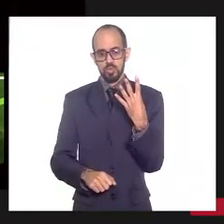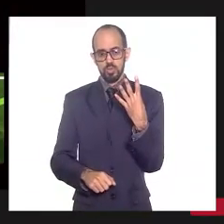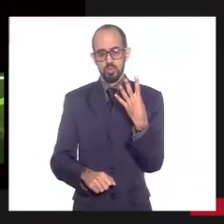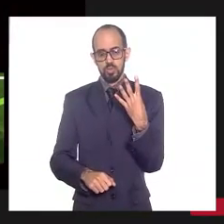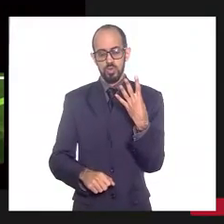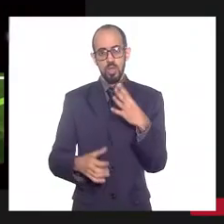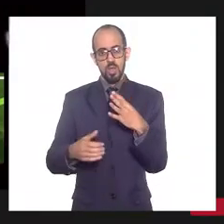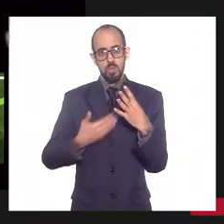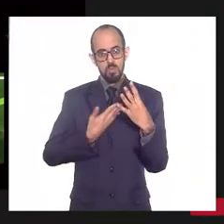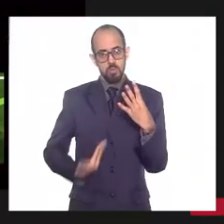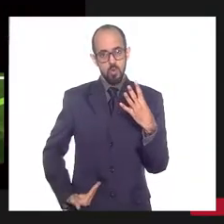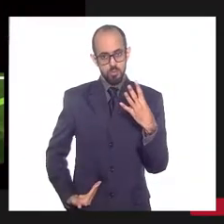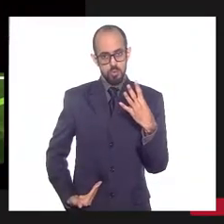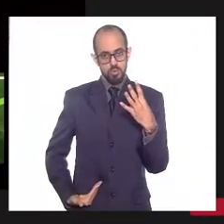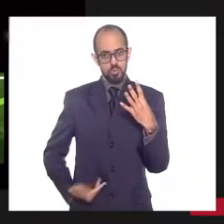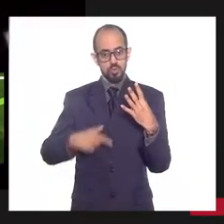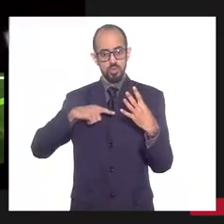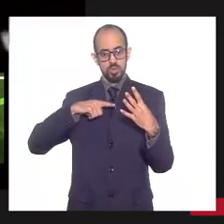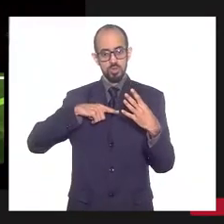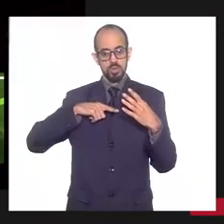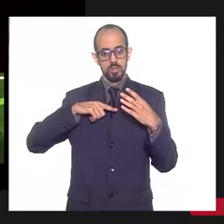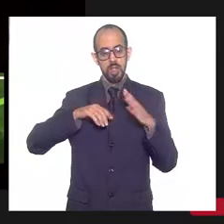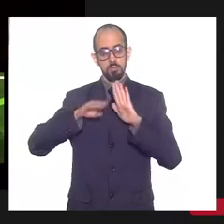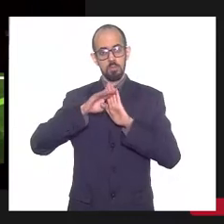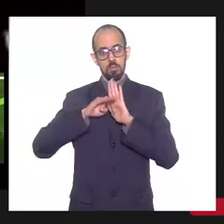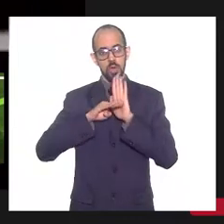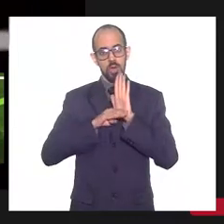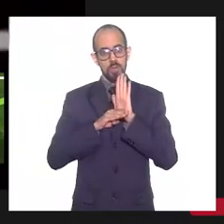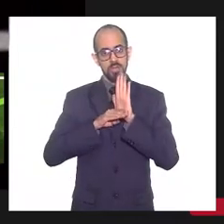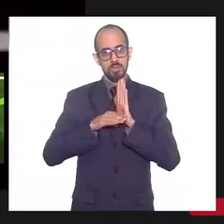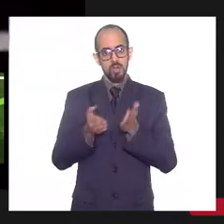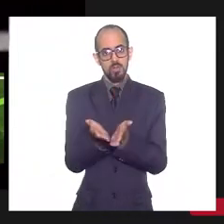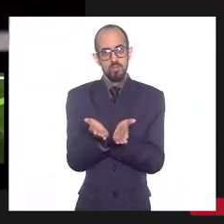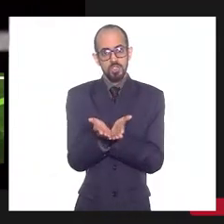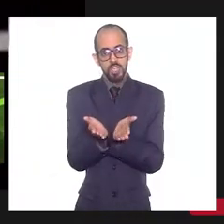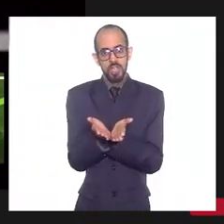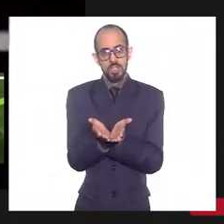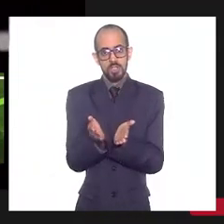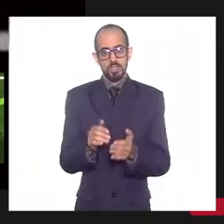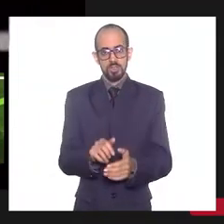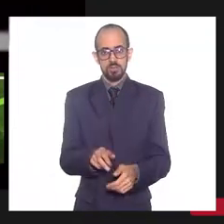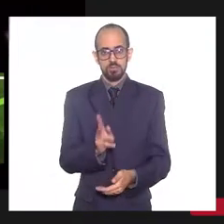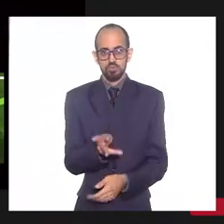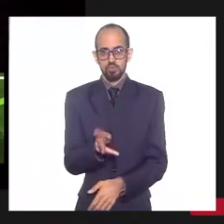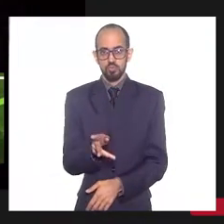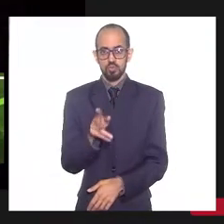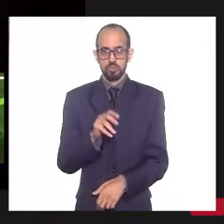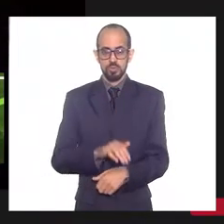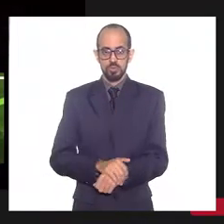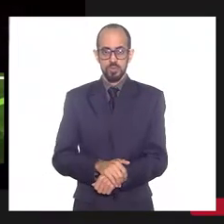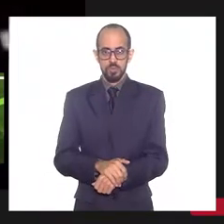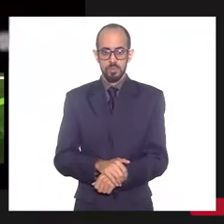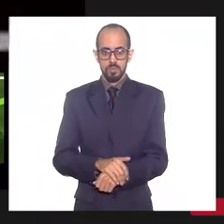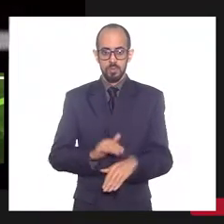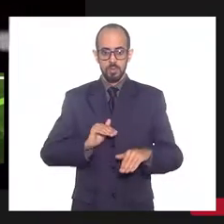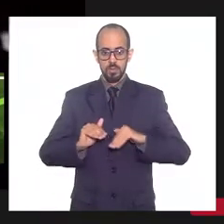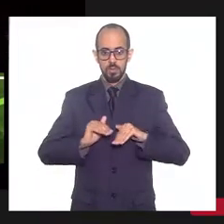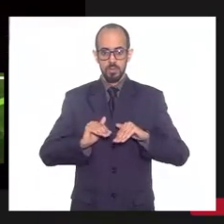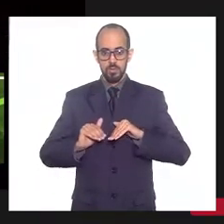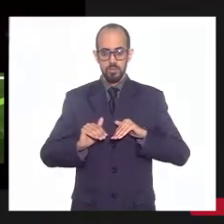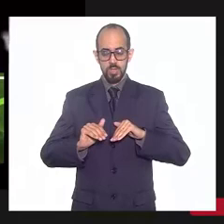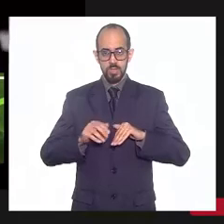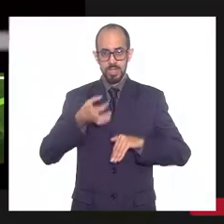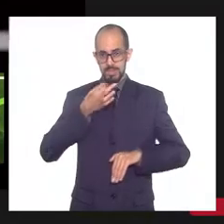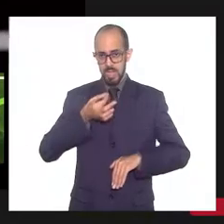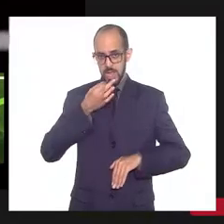públicos tem programação Evangélica continuada e do movimento das rádios Livres